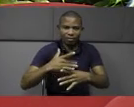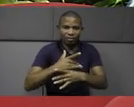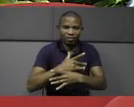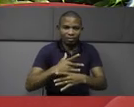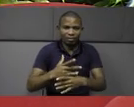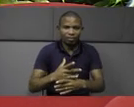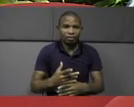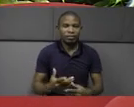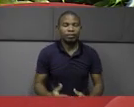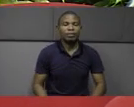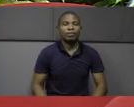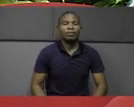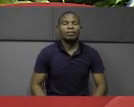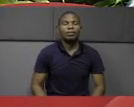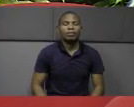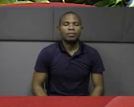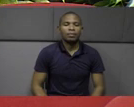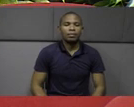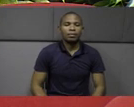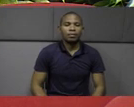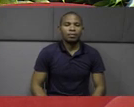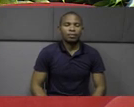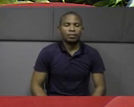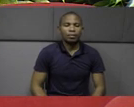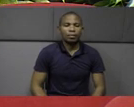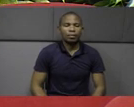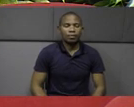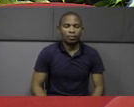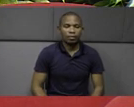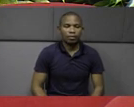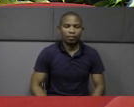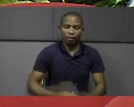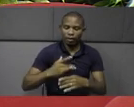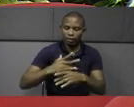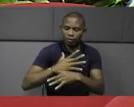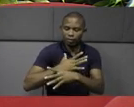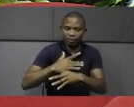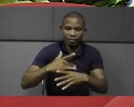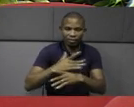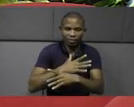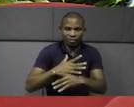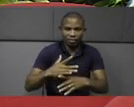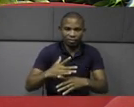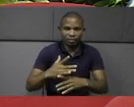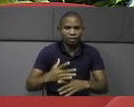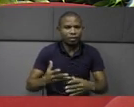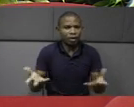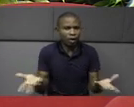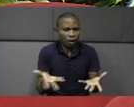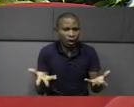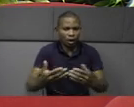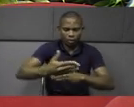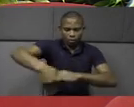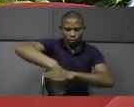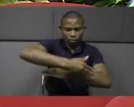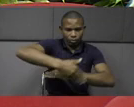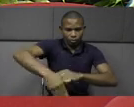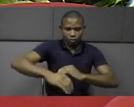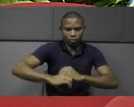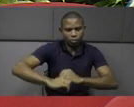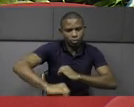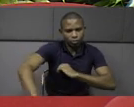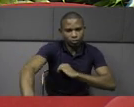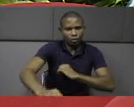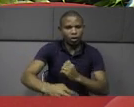nesse contexto não dá pra falar de idade hoje sem falar de saneamento básico sem falar direito à moradia mobilidade segurança